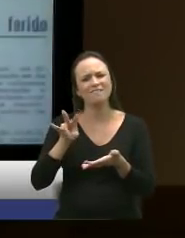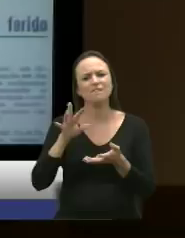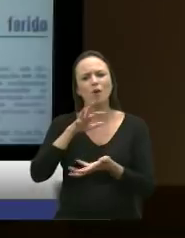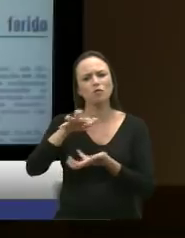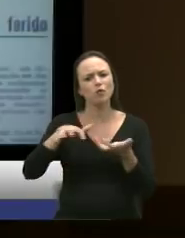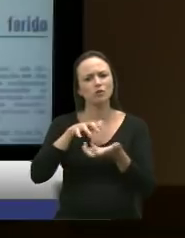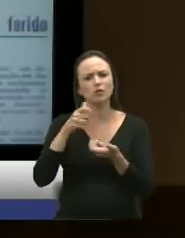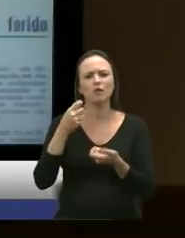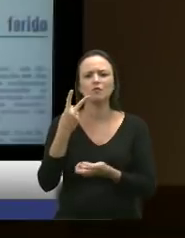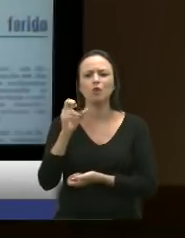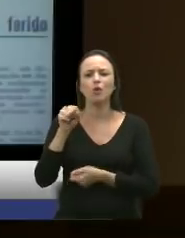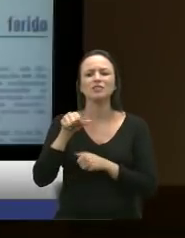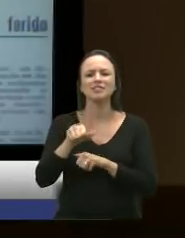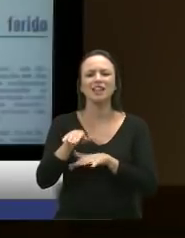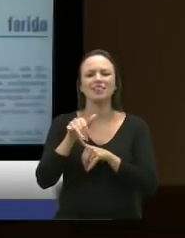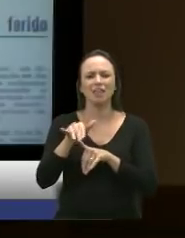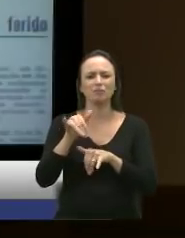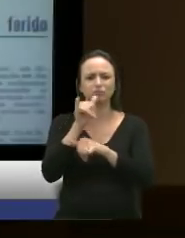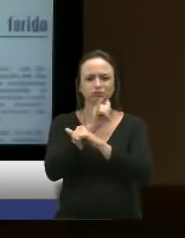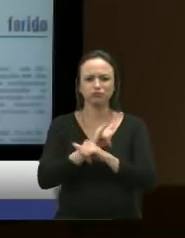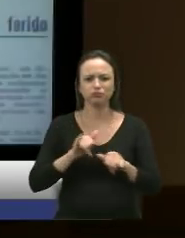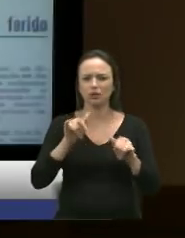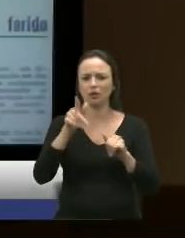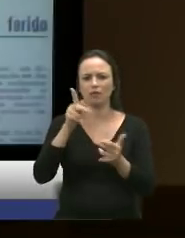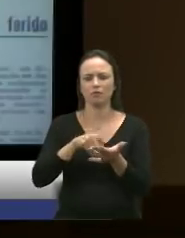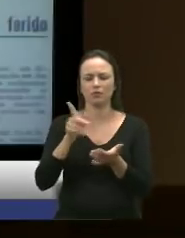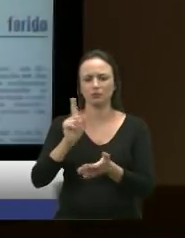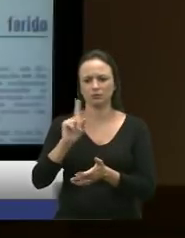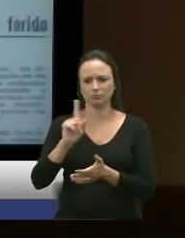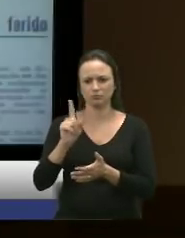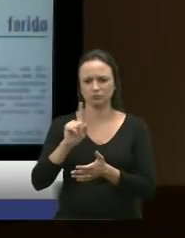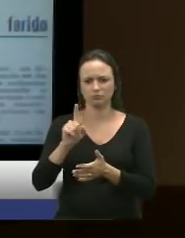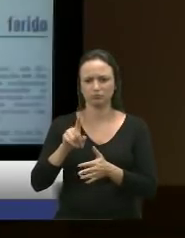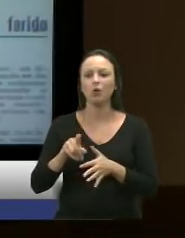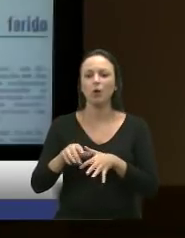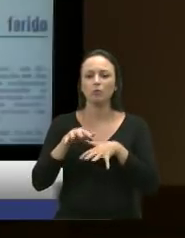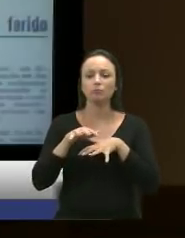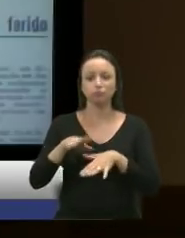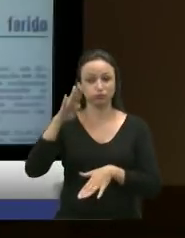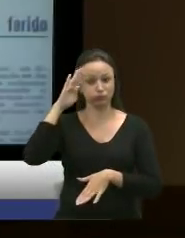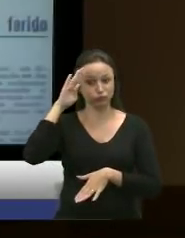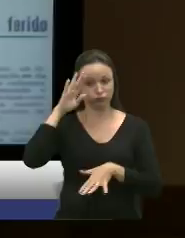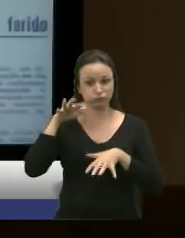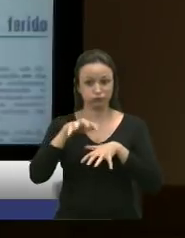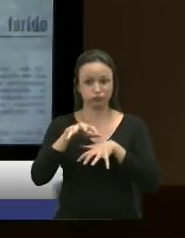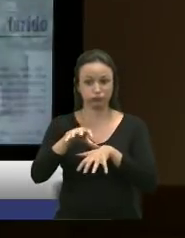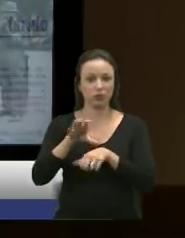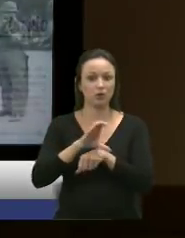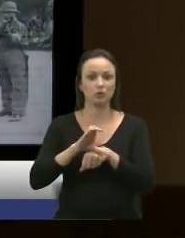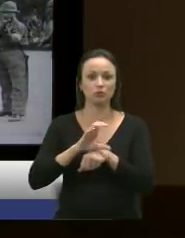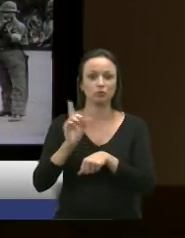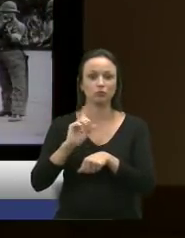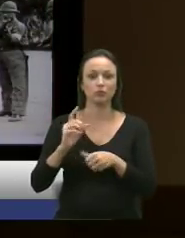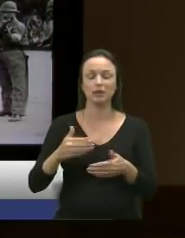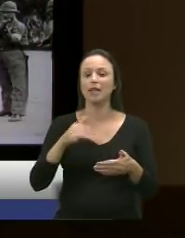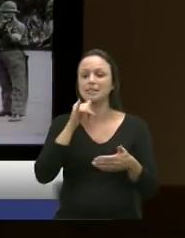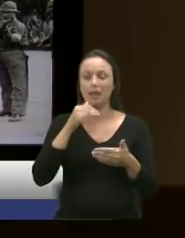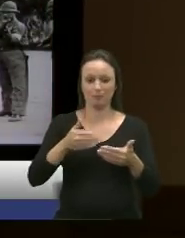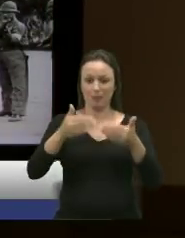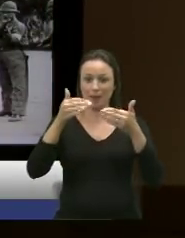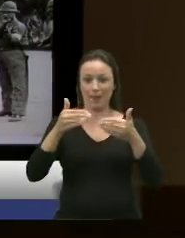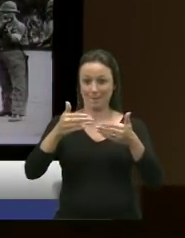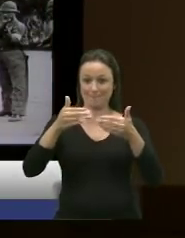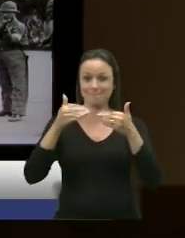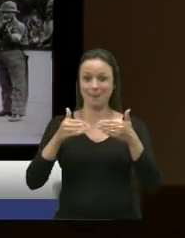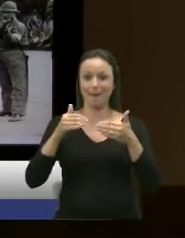setembro, infelizmente a manchete não é real. O exército constitucionalista não mantém todas suas posições. Do lado mineiro, por exemplo,